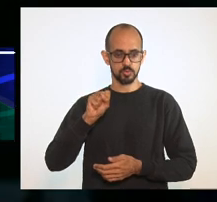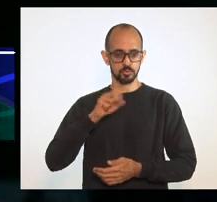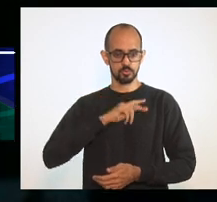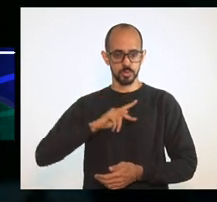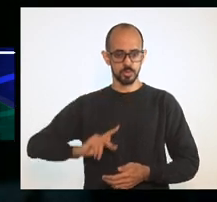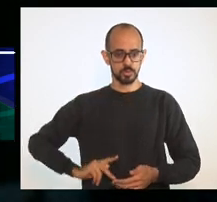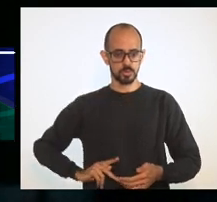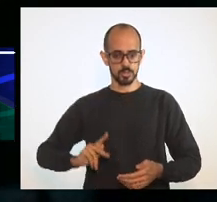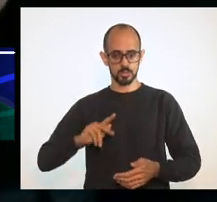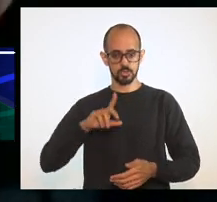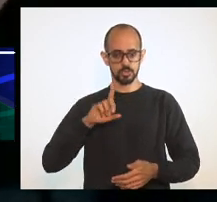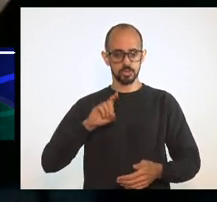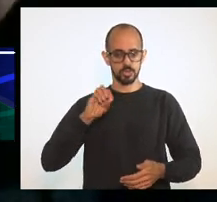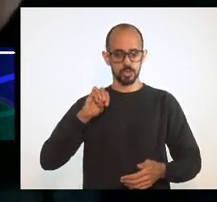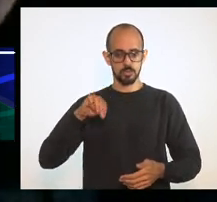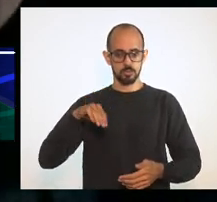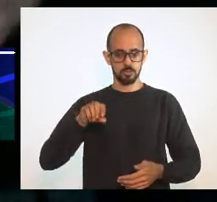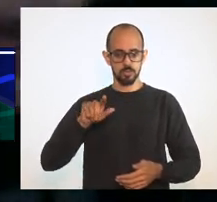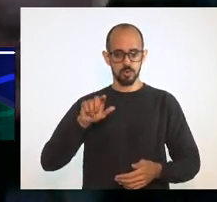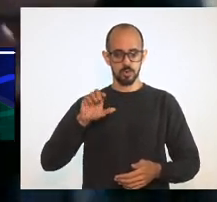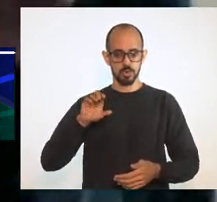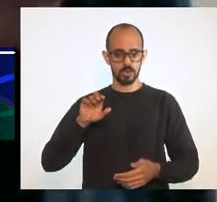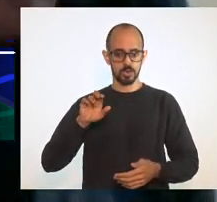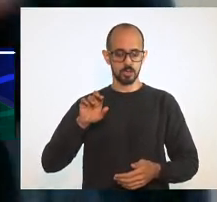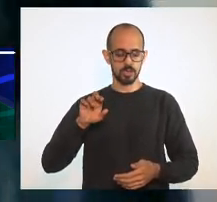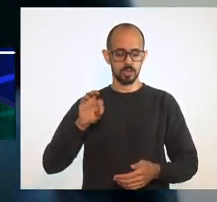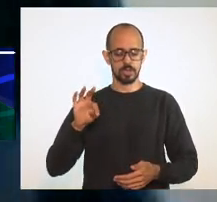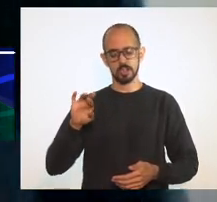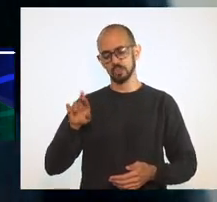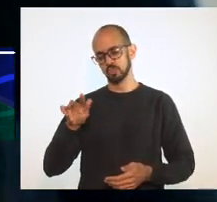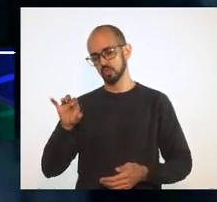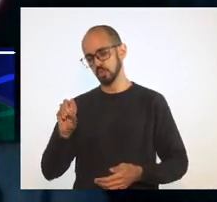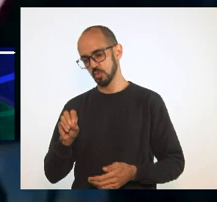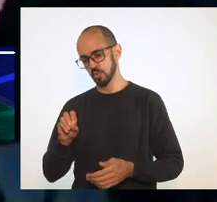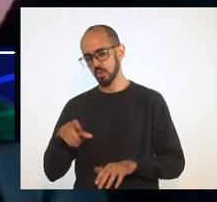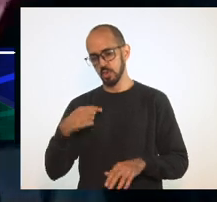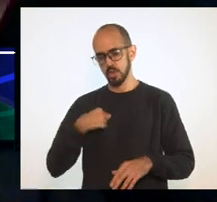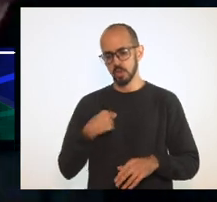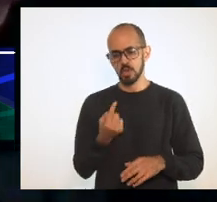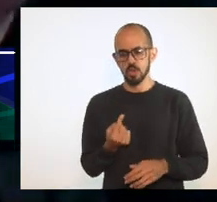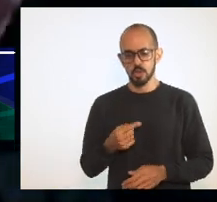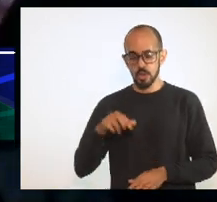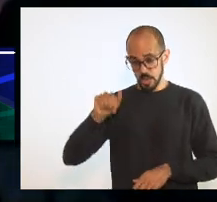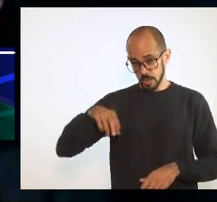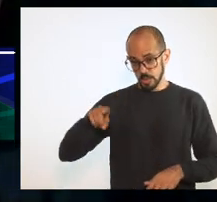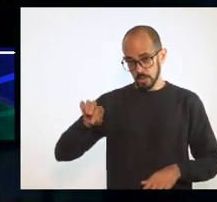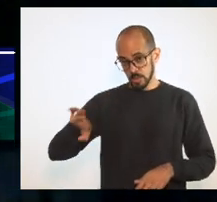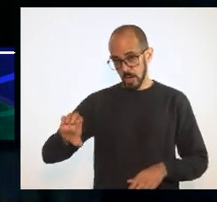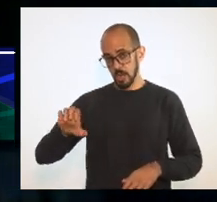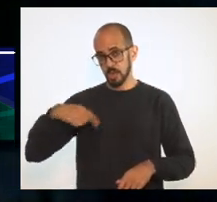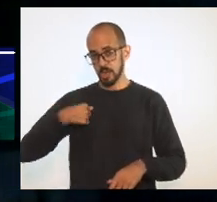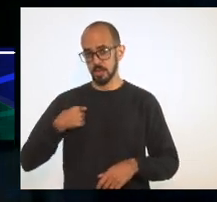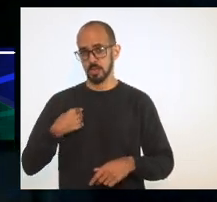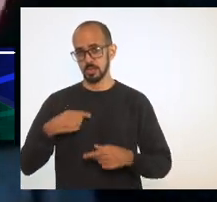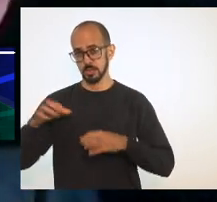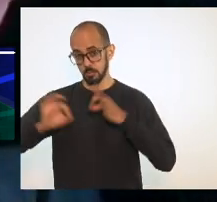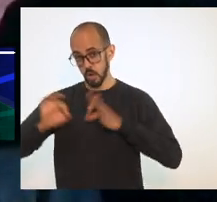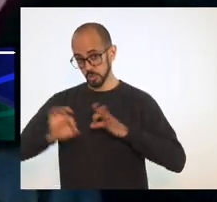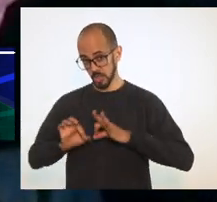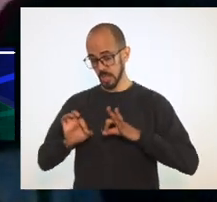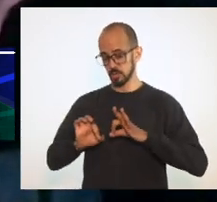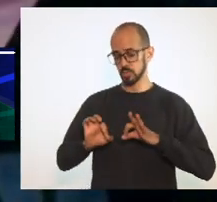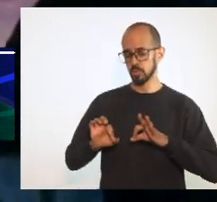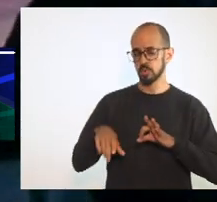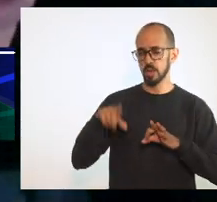Presidente Democrático Rubro-Negro André Siciliano. Esse projeto, ele visa combater